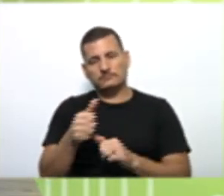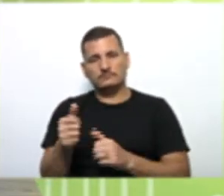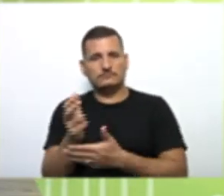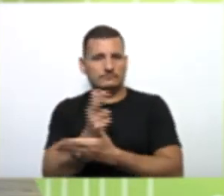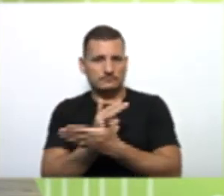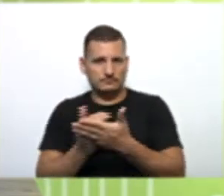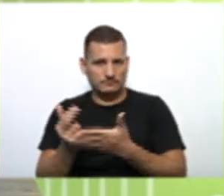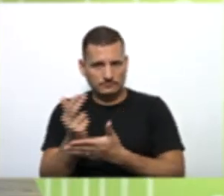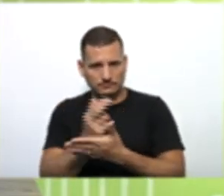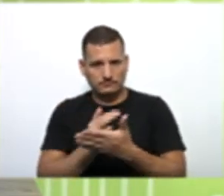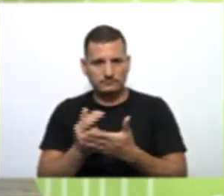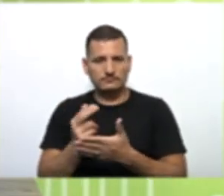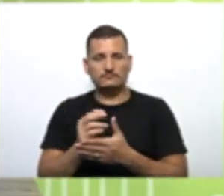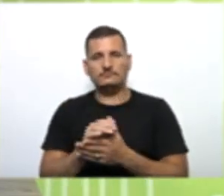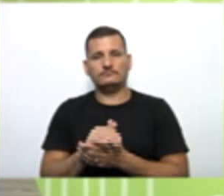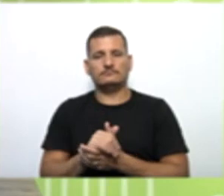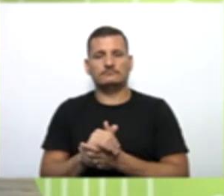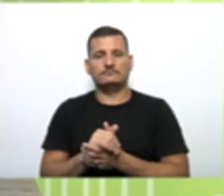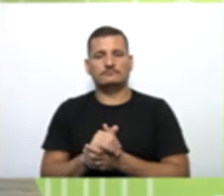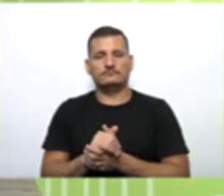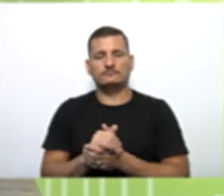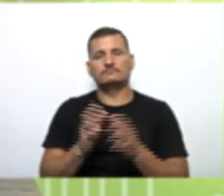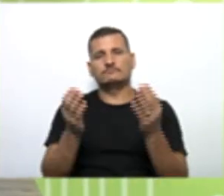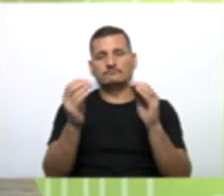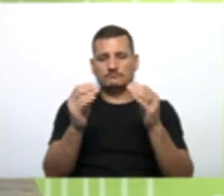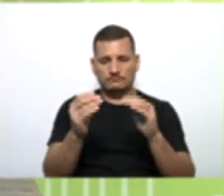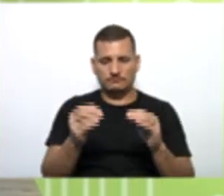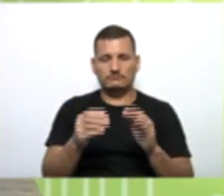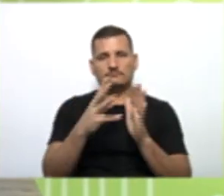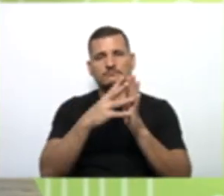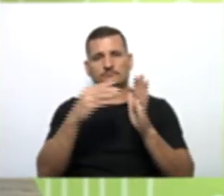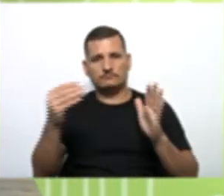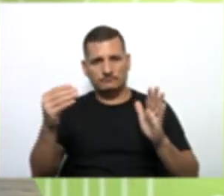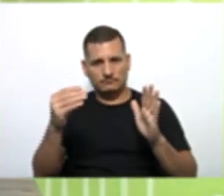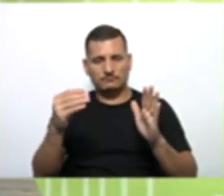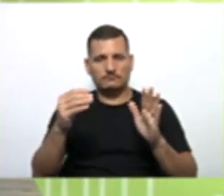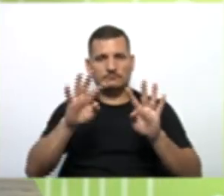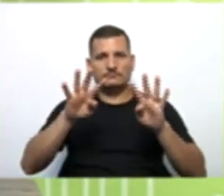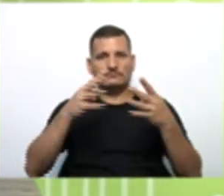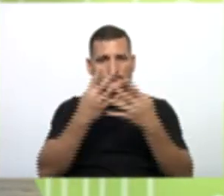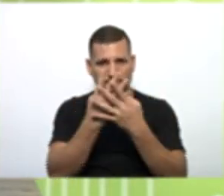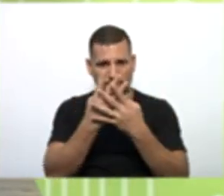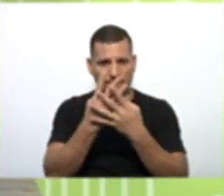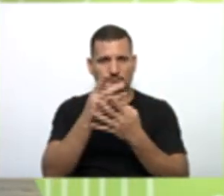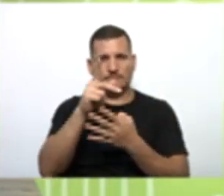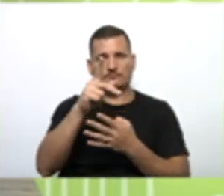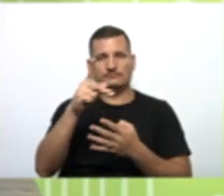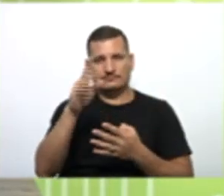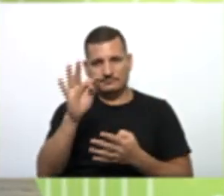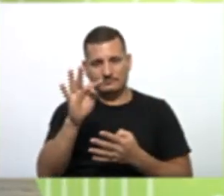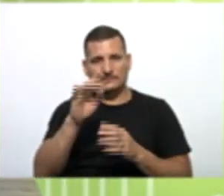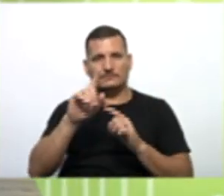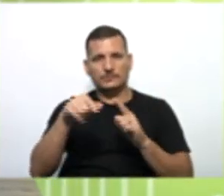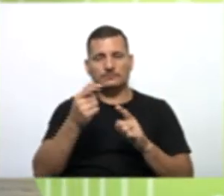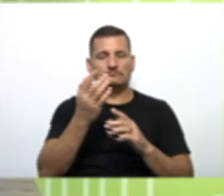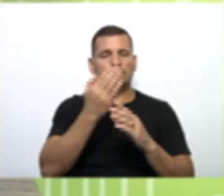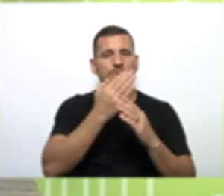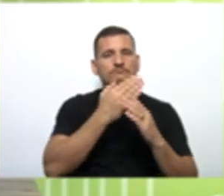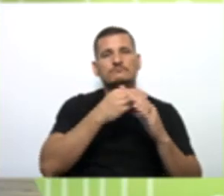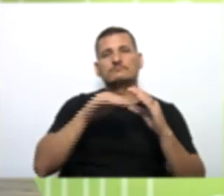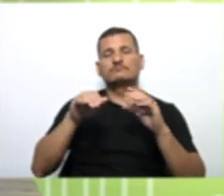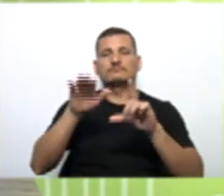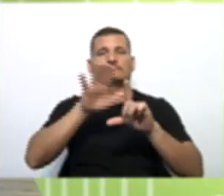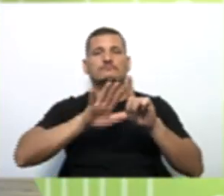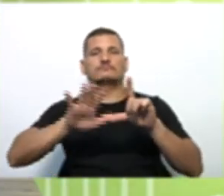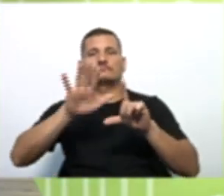dessas perguntas e vão inserir no modelo do banner em PowerPoint, em PPT, e vão enviar como tarefa ao